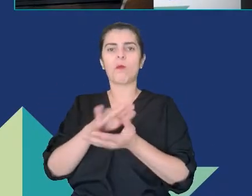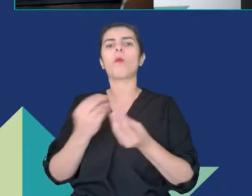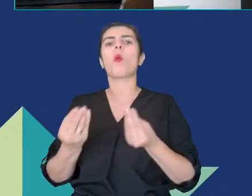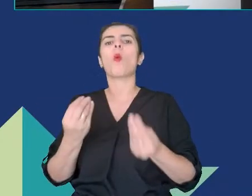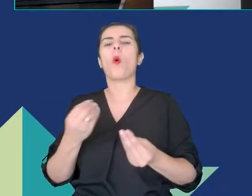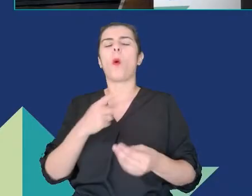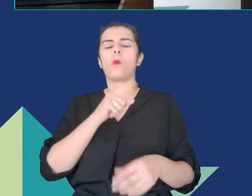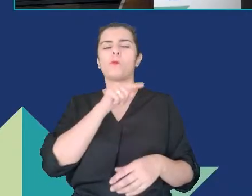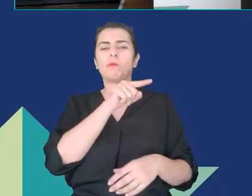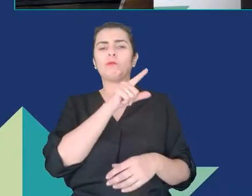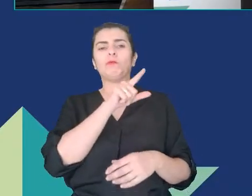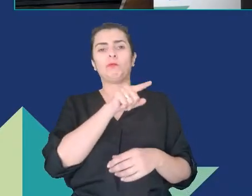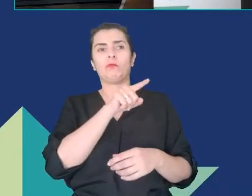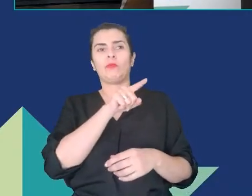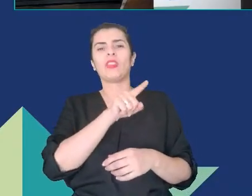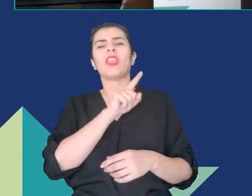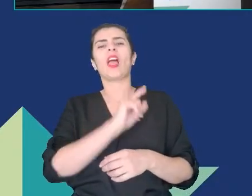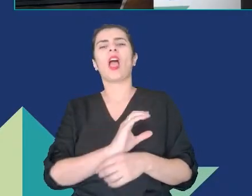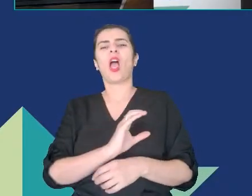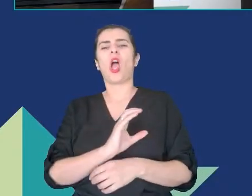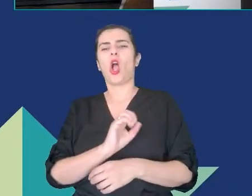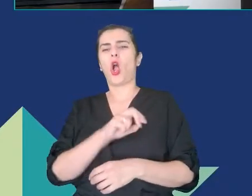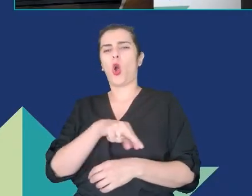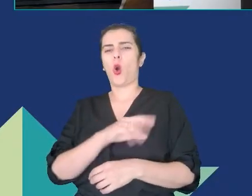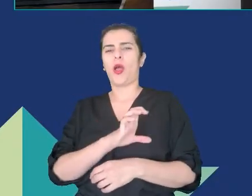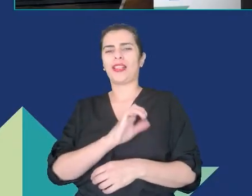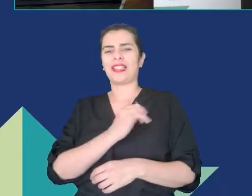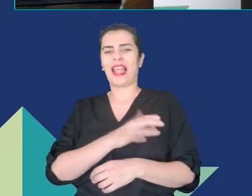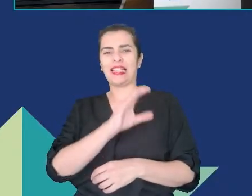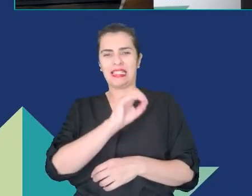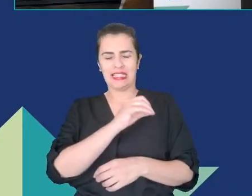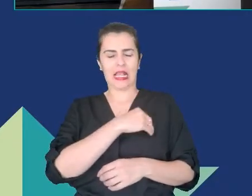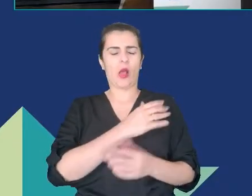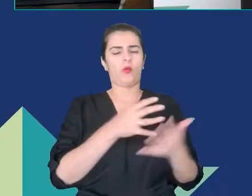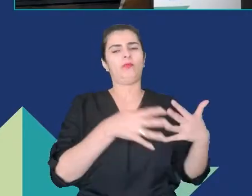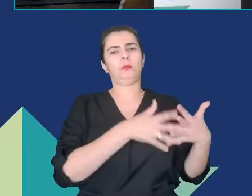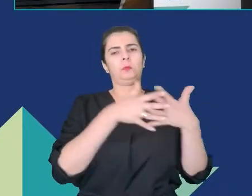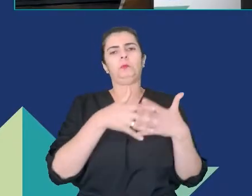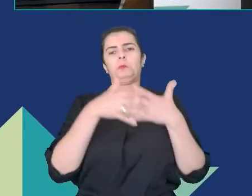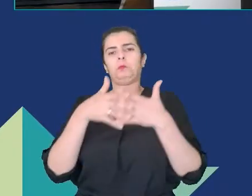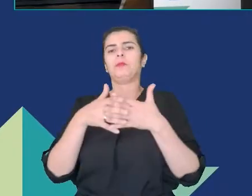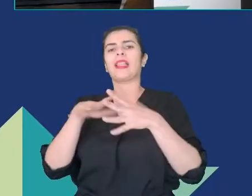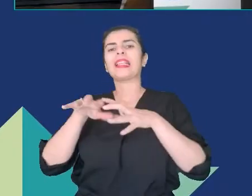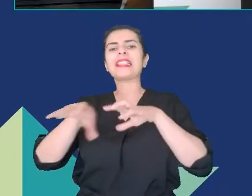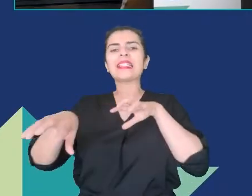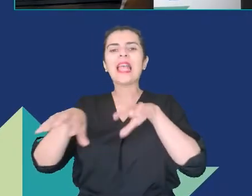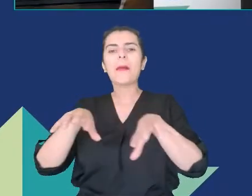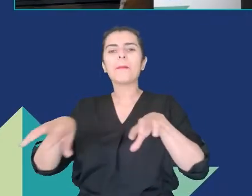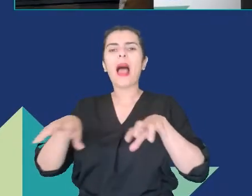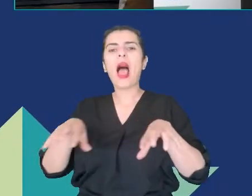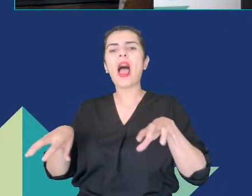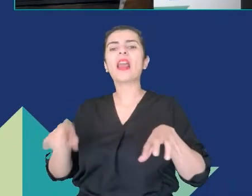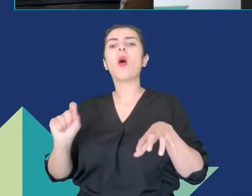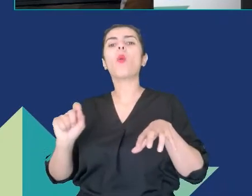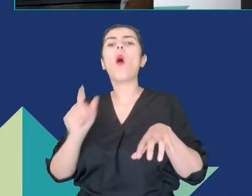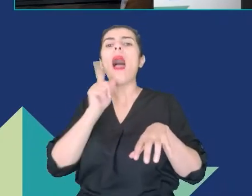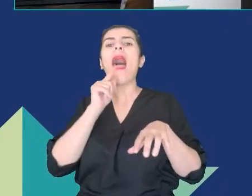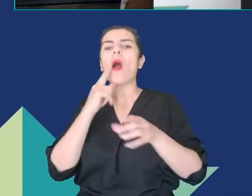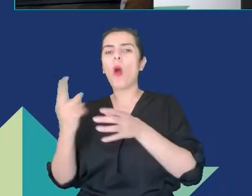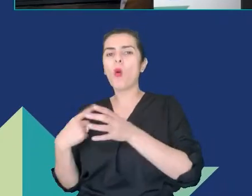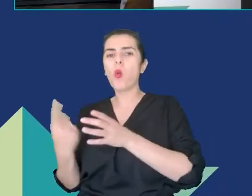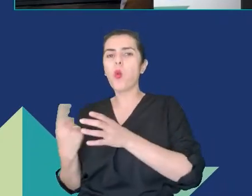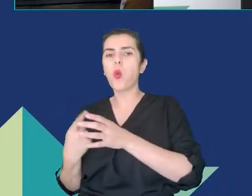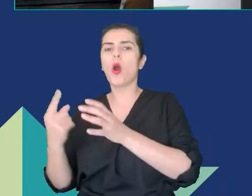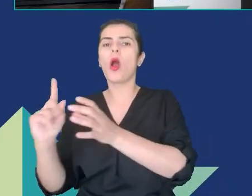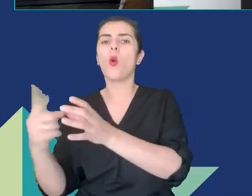da usina de Conceição, ele passa por uma separação em hidrociclones, isso gera um rejeito mais grosso